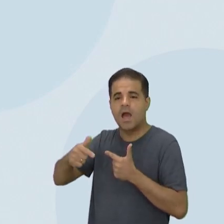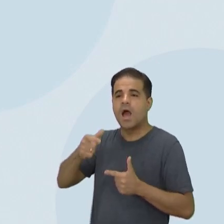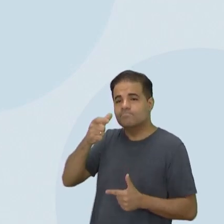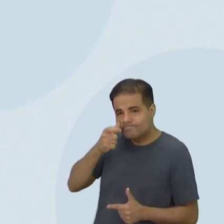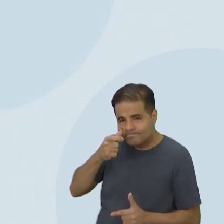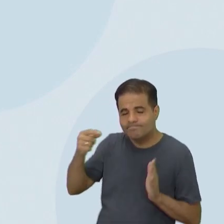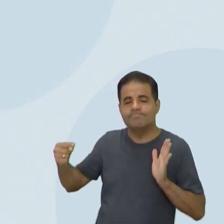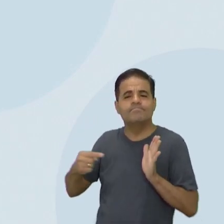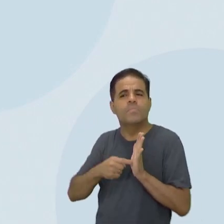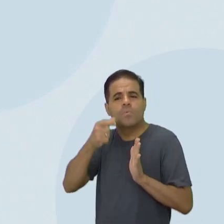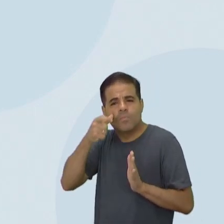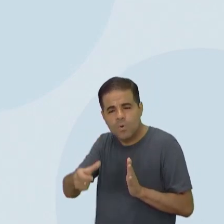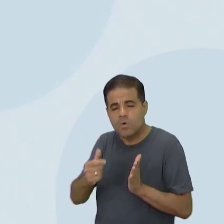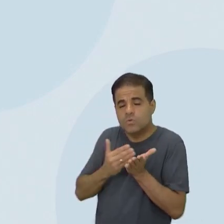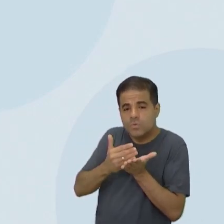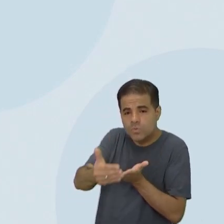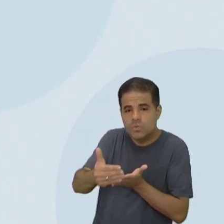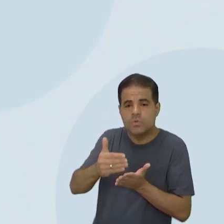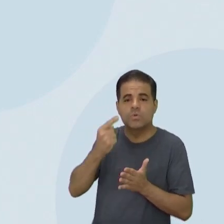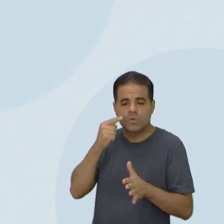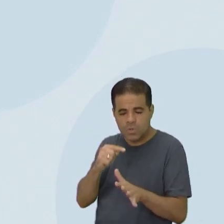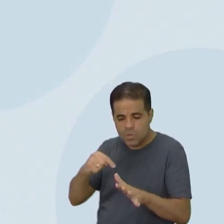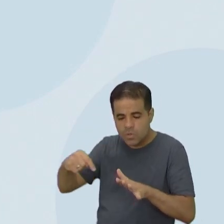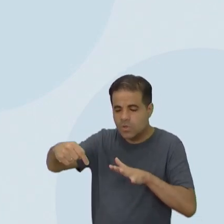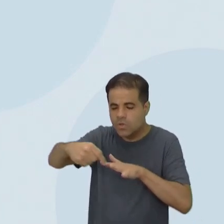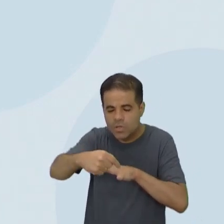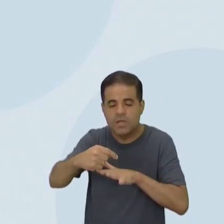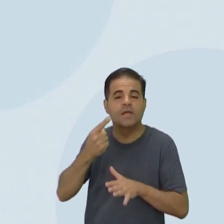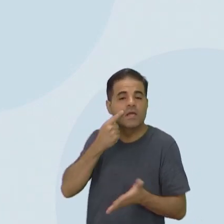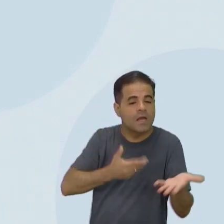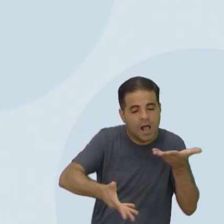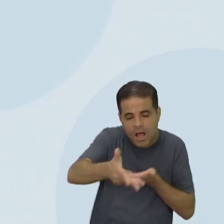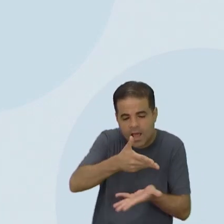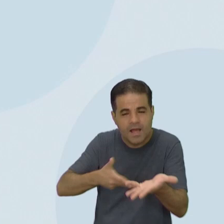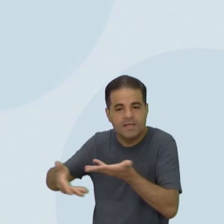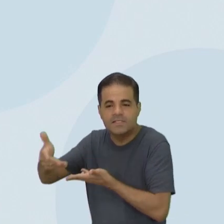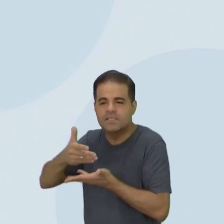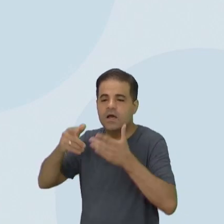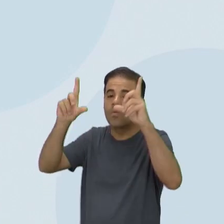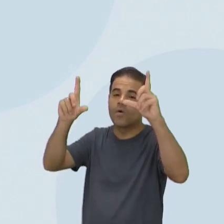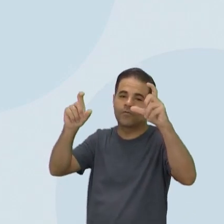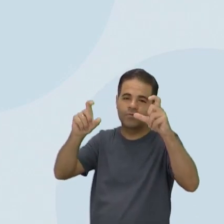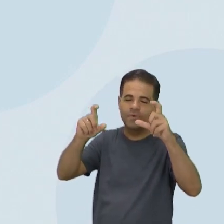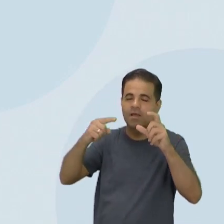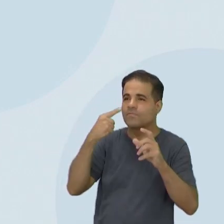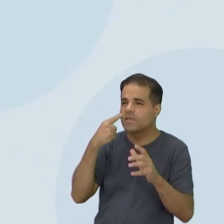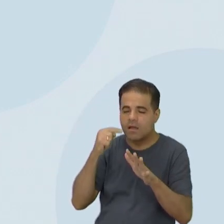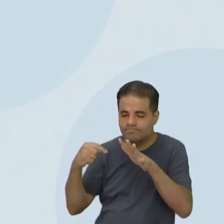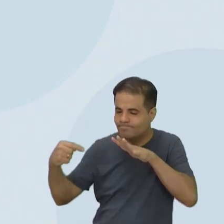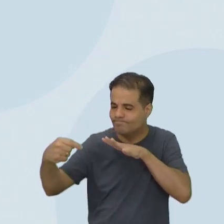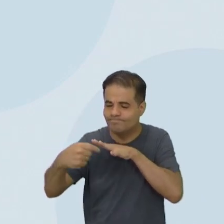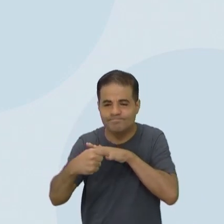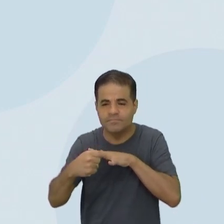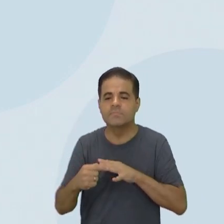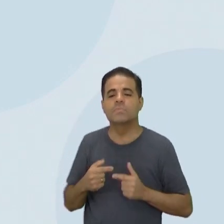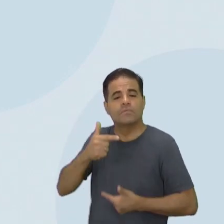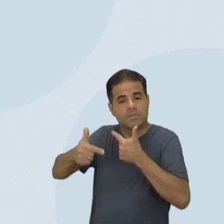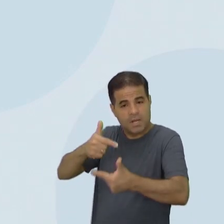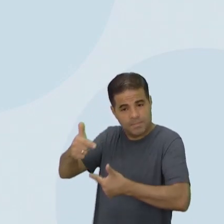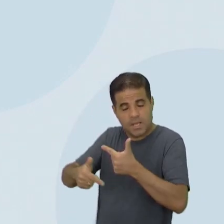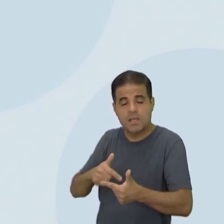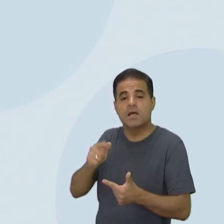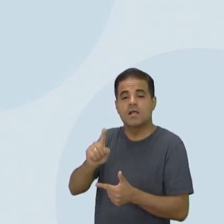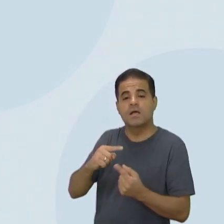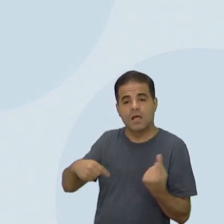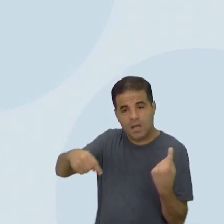de observação a partir de um eixo e a relação com a fotografia. Então, a gente vai estar trabalhando a